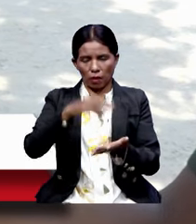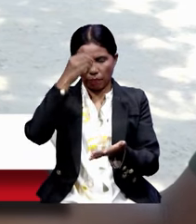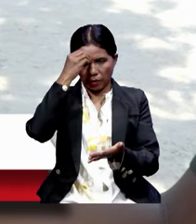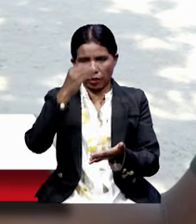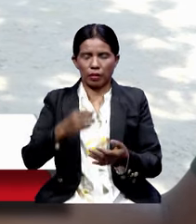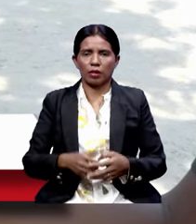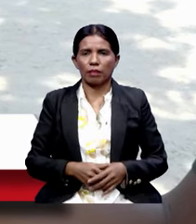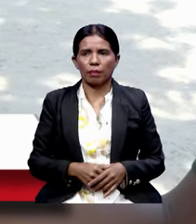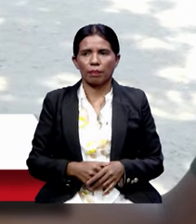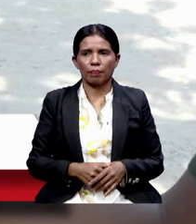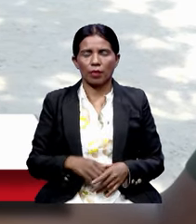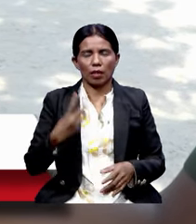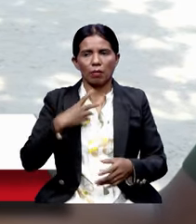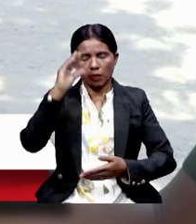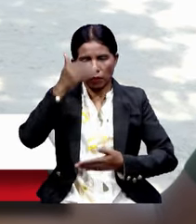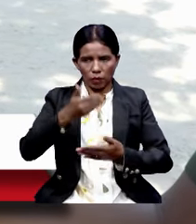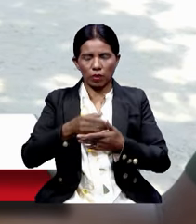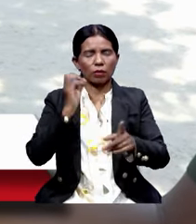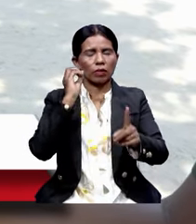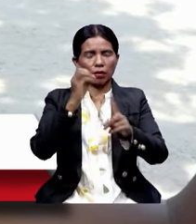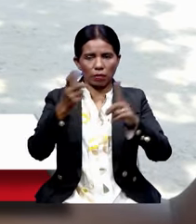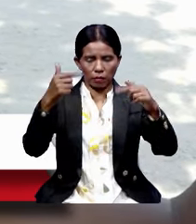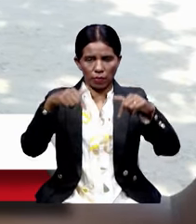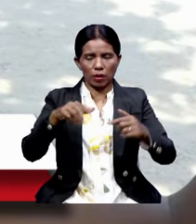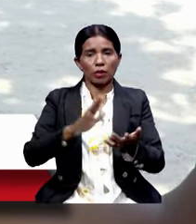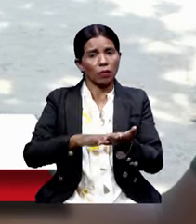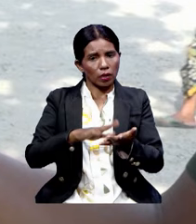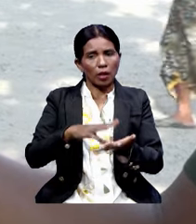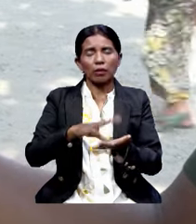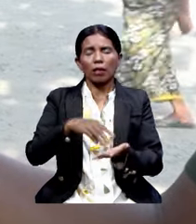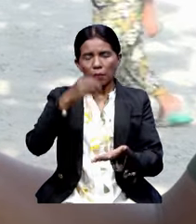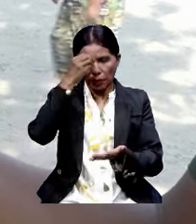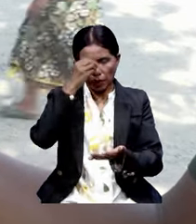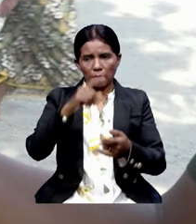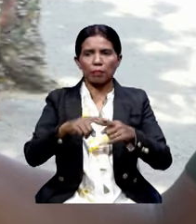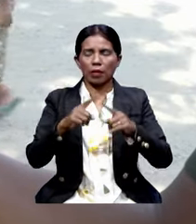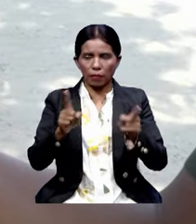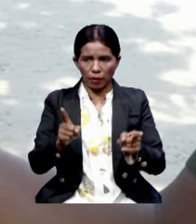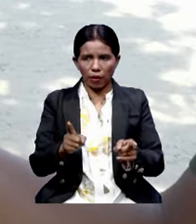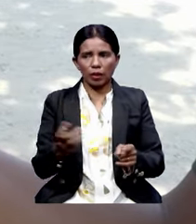nio, o answer ne, objetivo mai escola ne, a tu aprende. Mas ver na realidade sira mai